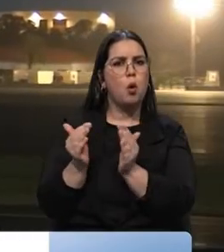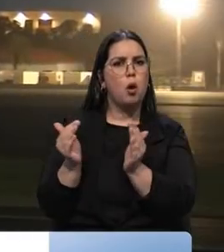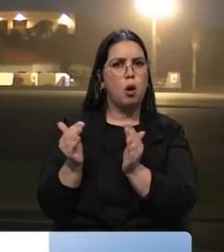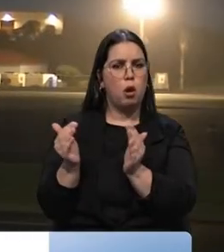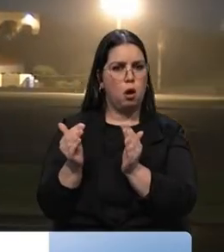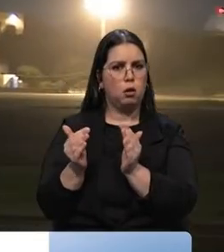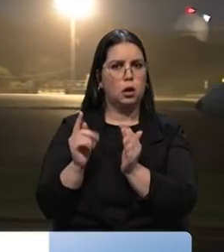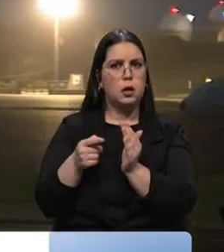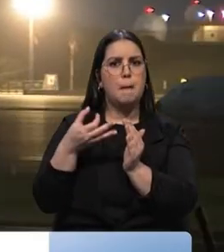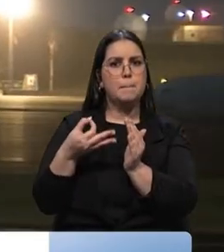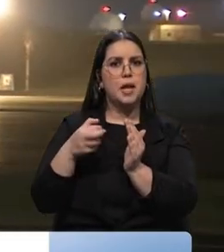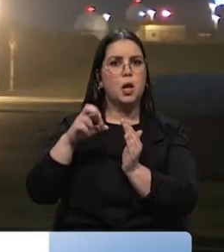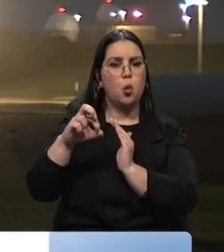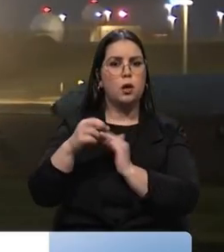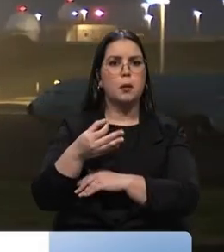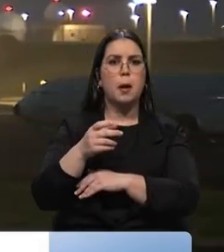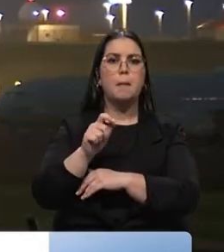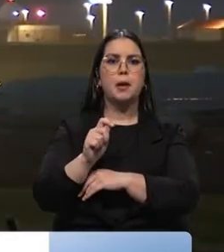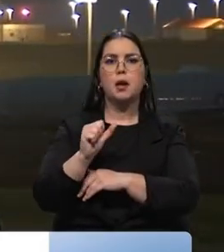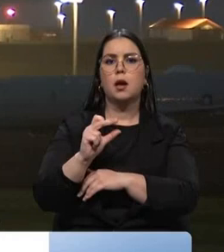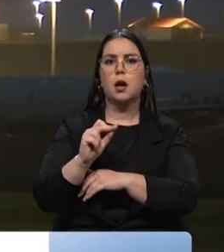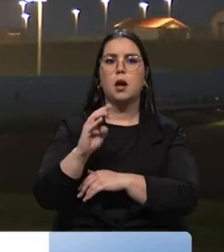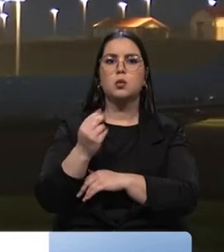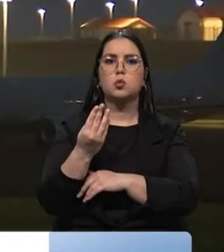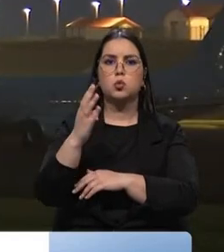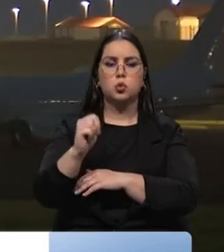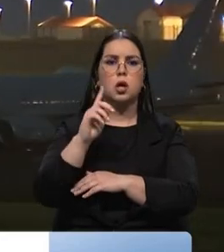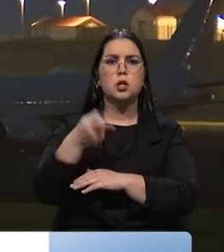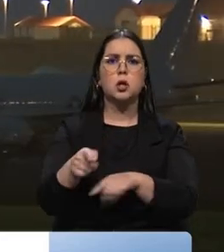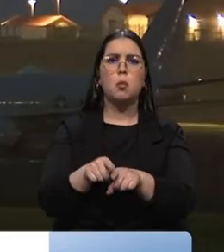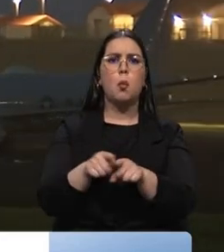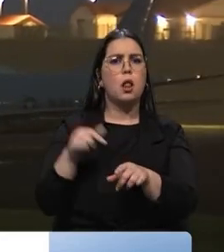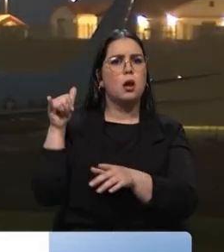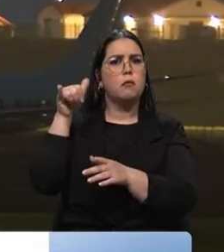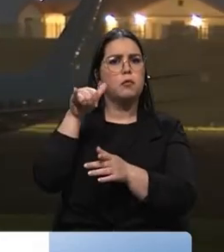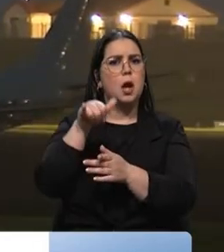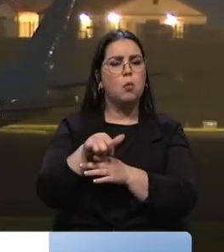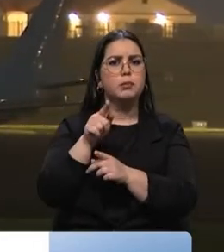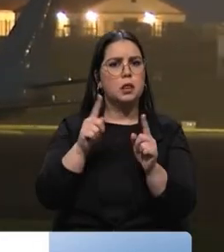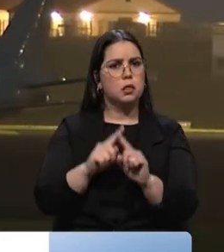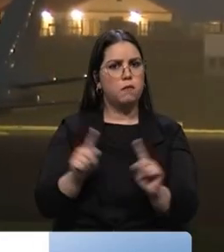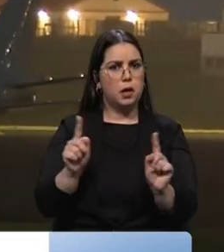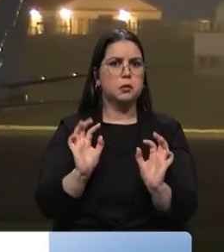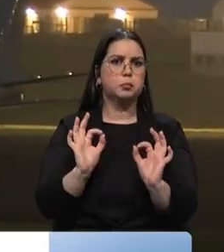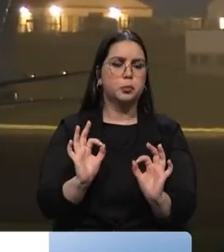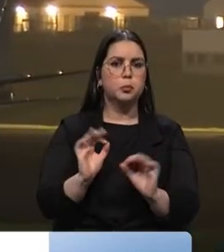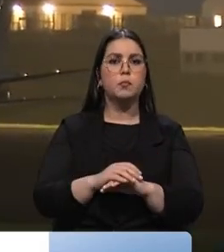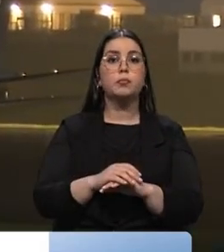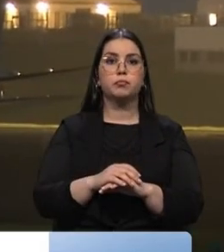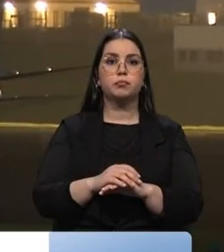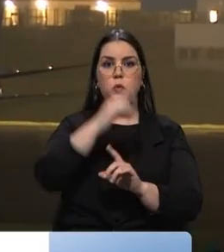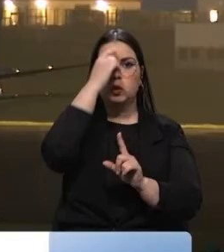que é um P-8 Pegasus, digamos que é um avião um pouco diferente, tem sobretudo